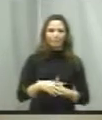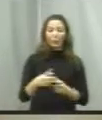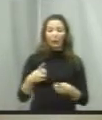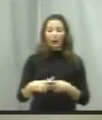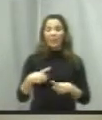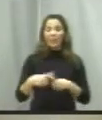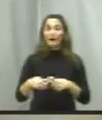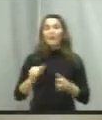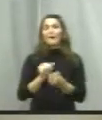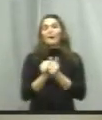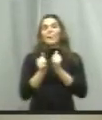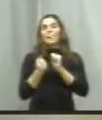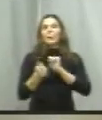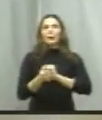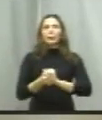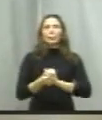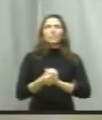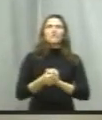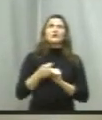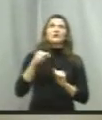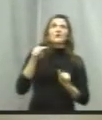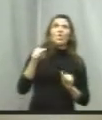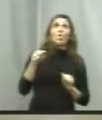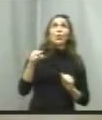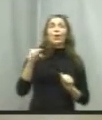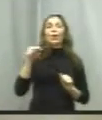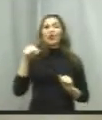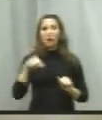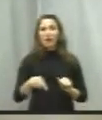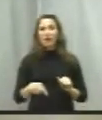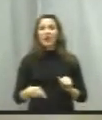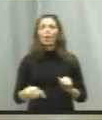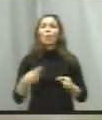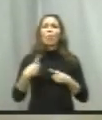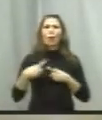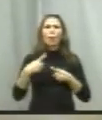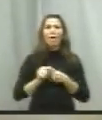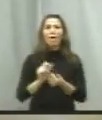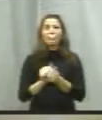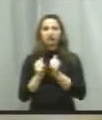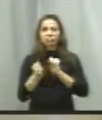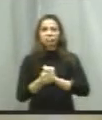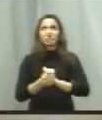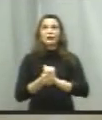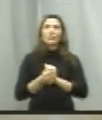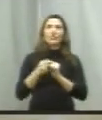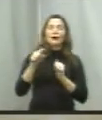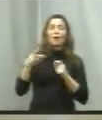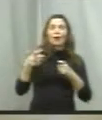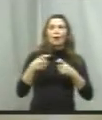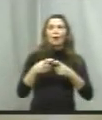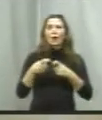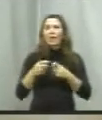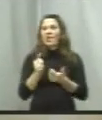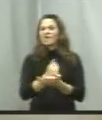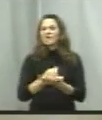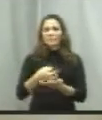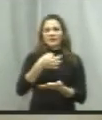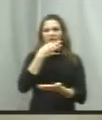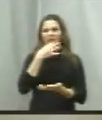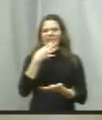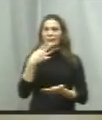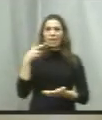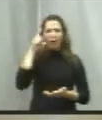o esporte, estou aqui graças a ele, a inclusão social, a educação. Eu falo para vocês que eu vou no médico, gastar dinheiro em farmácia